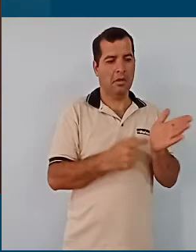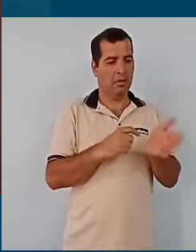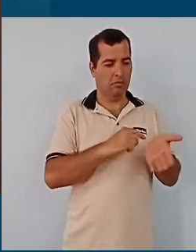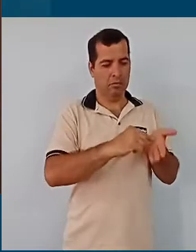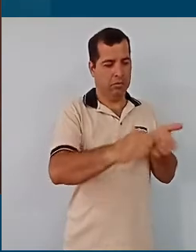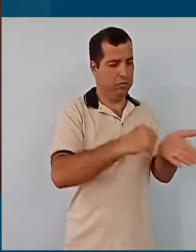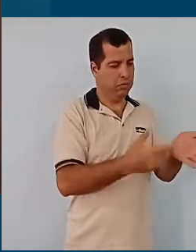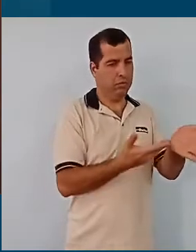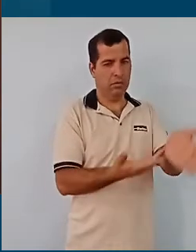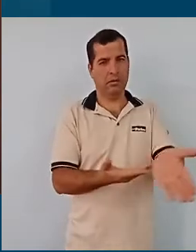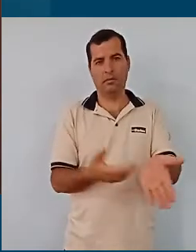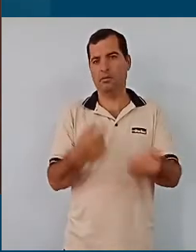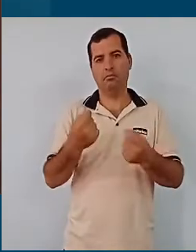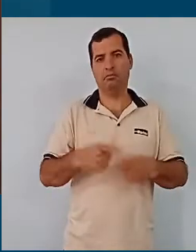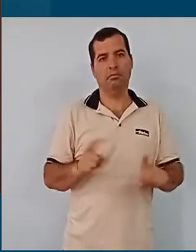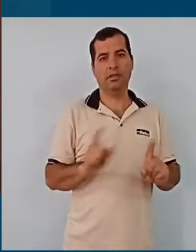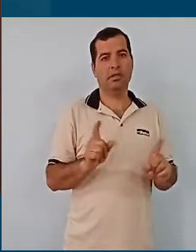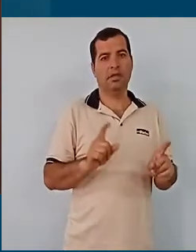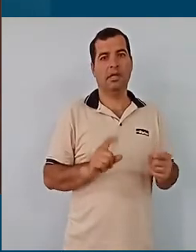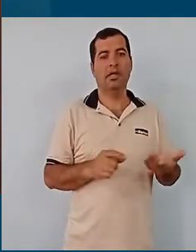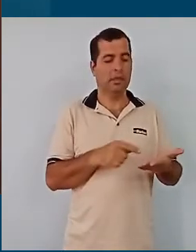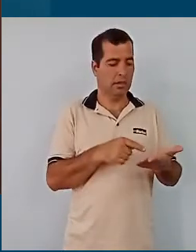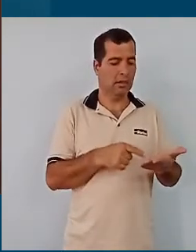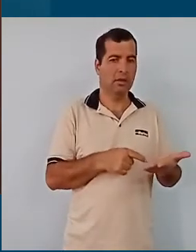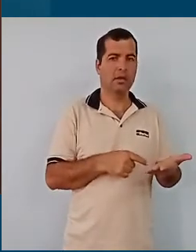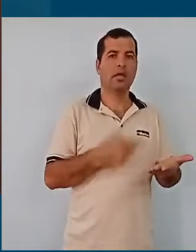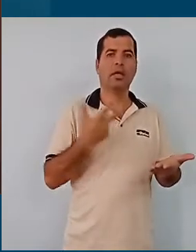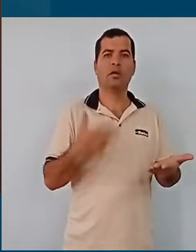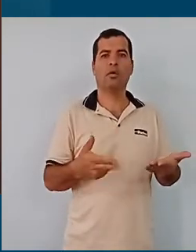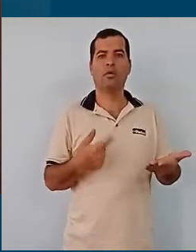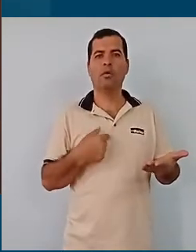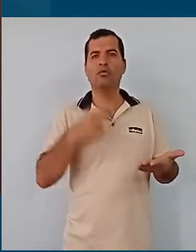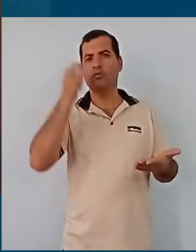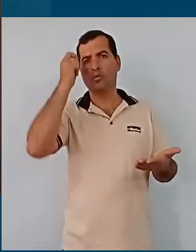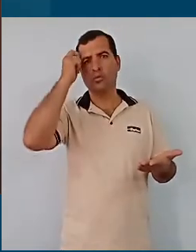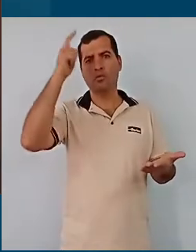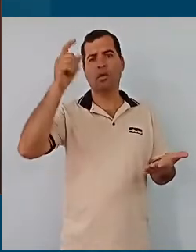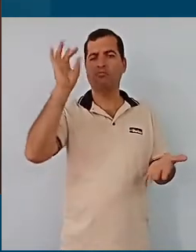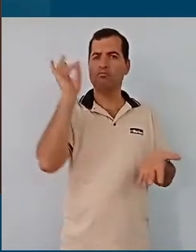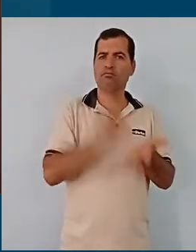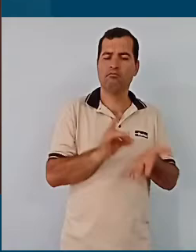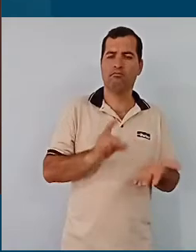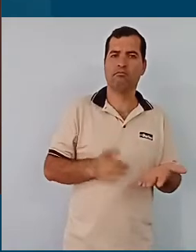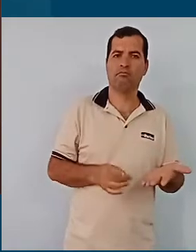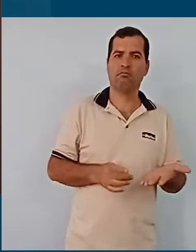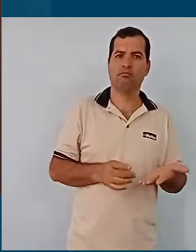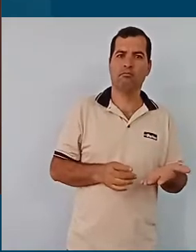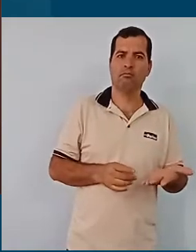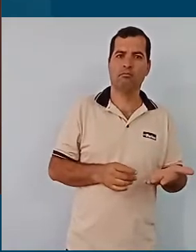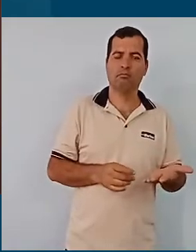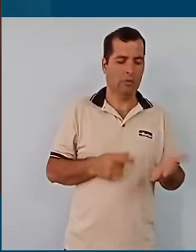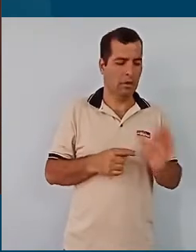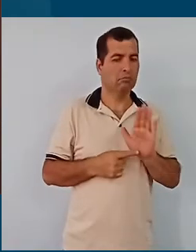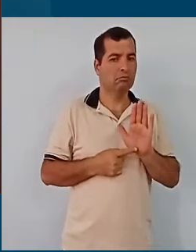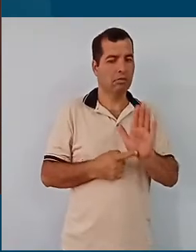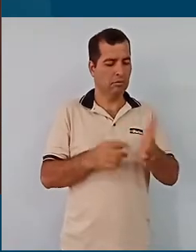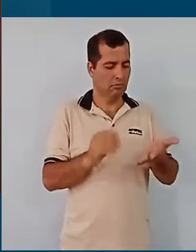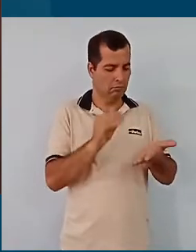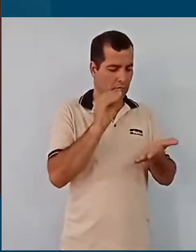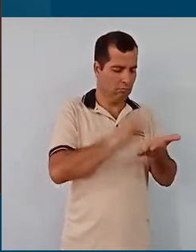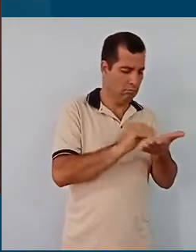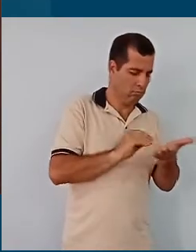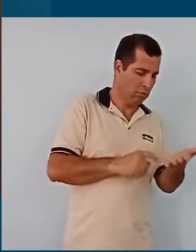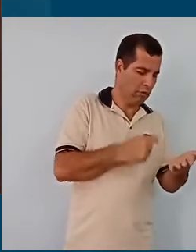cartilhado. A escrita como um instrumento cultural autêntico, que serve para registrar coisas para a gente se